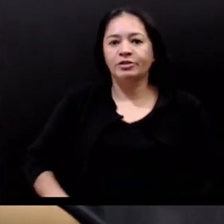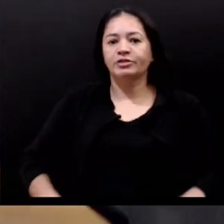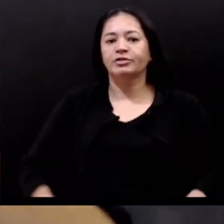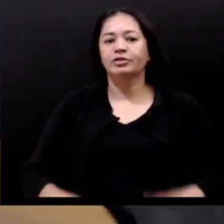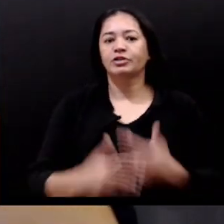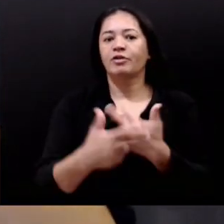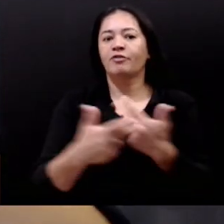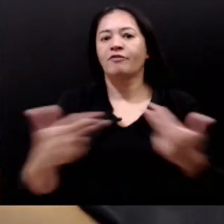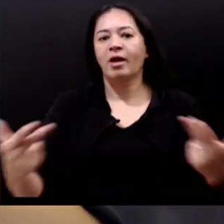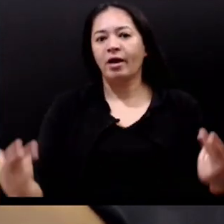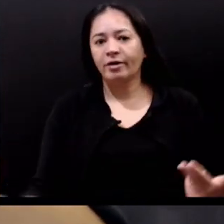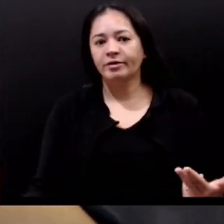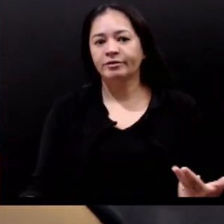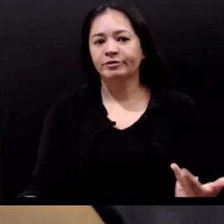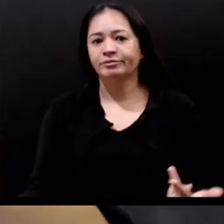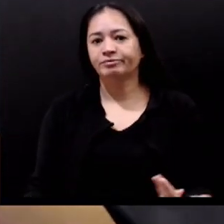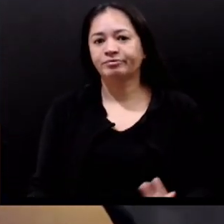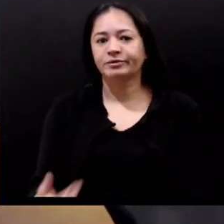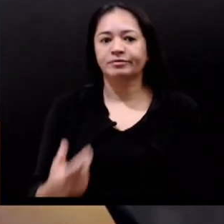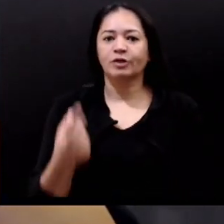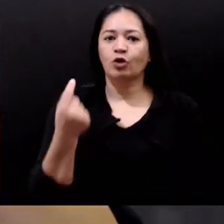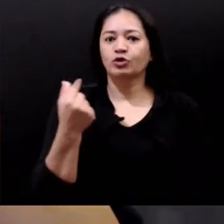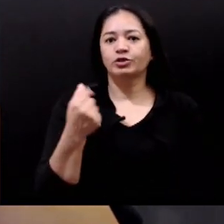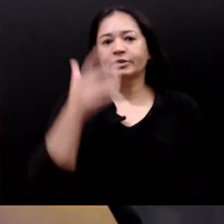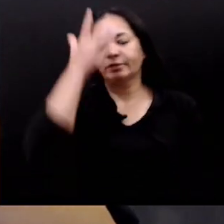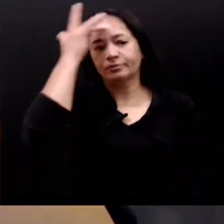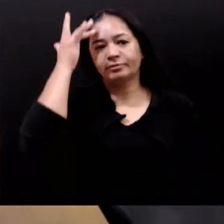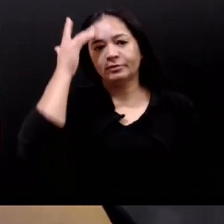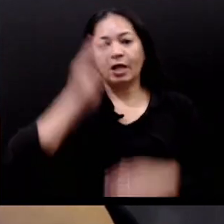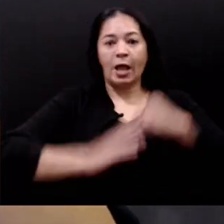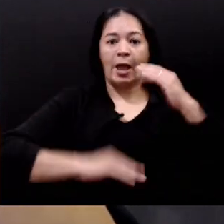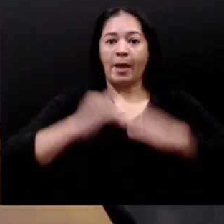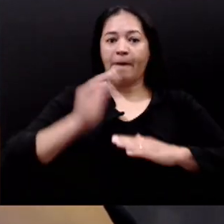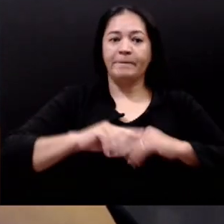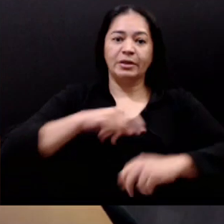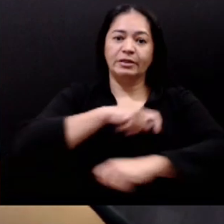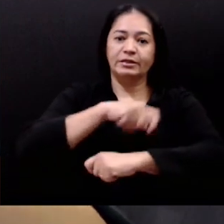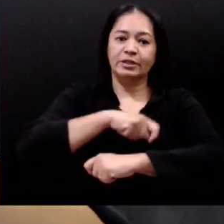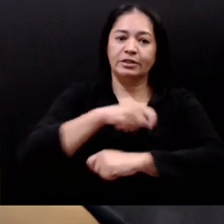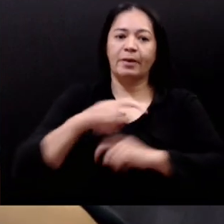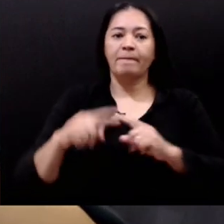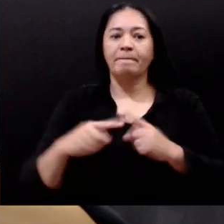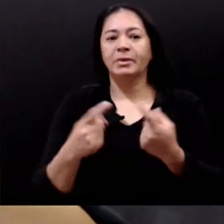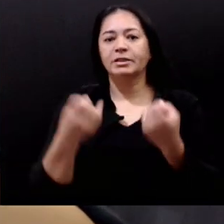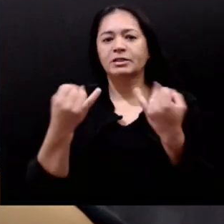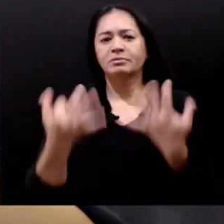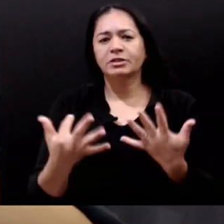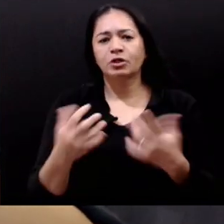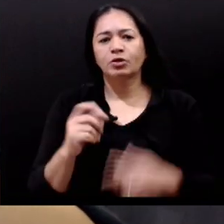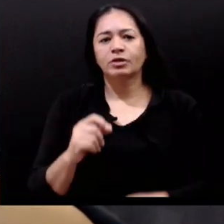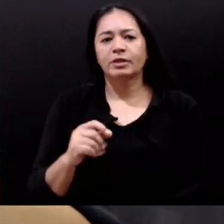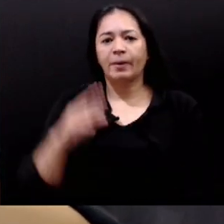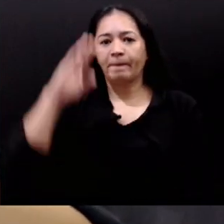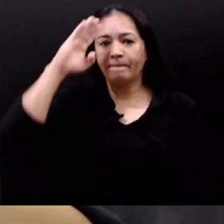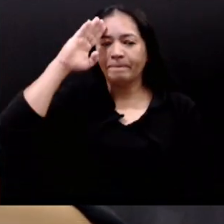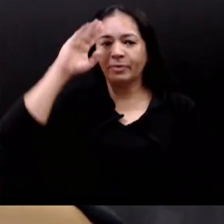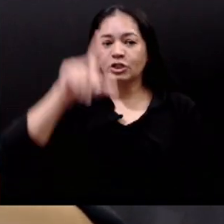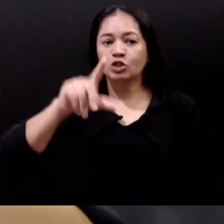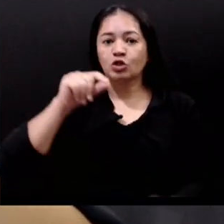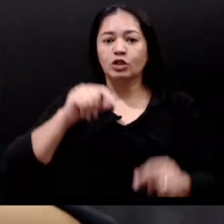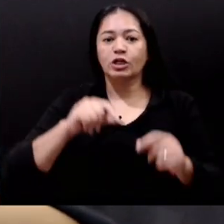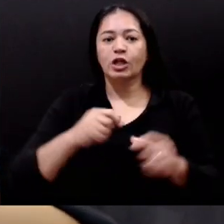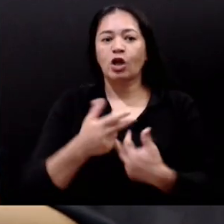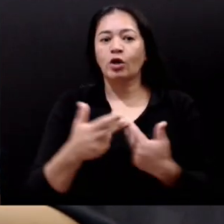pessoa, enfim, habilidades na cozinha, mas eu Uhum. diria que priorizar coisas que sejam práticas. Não criar nada